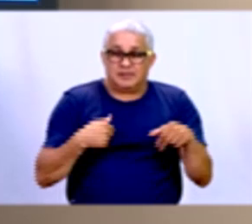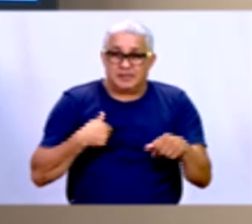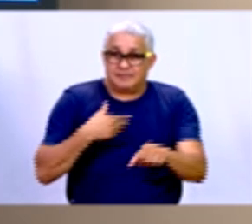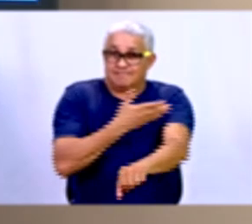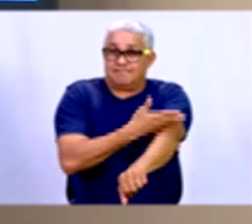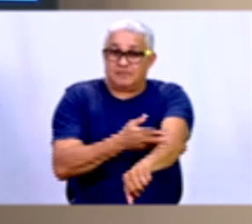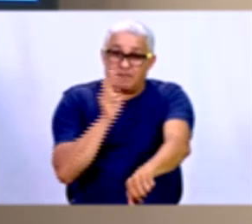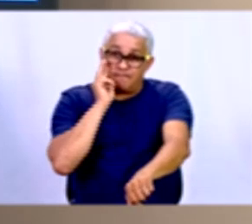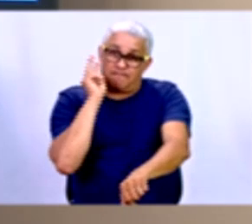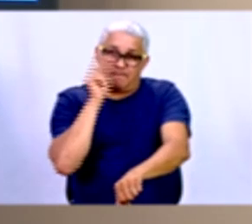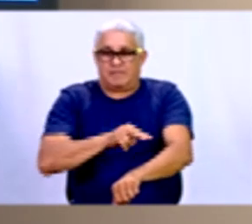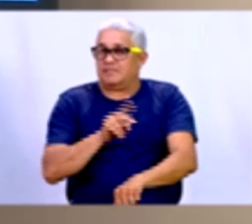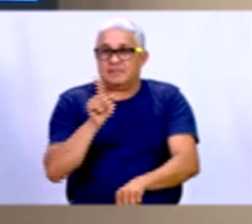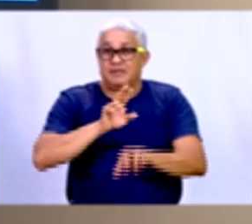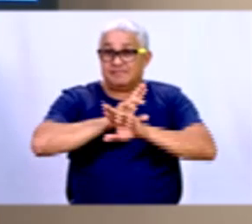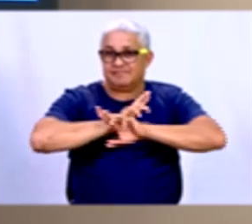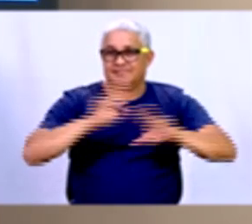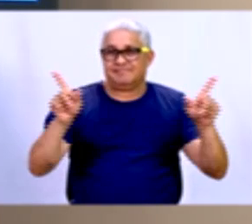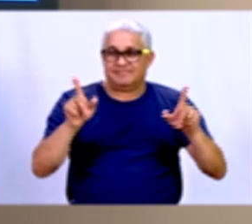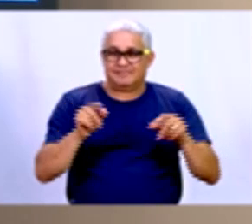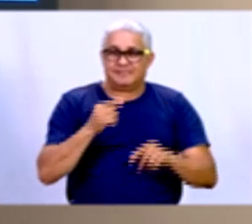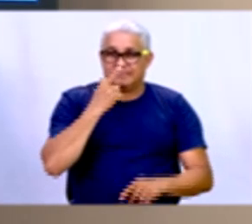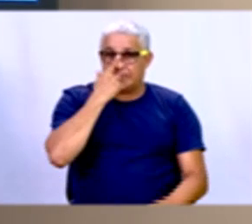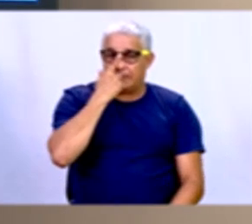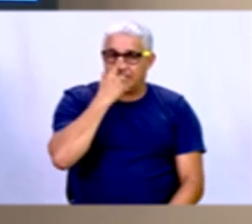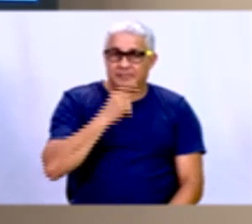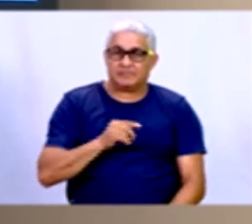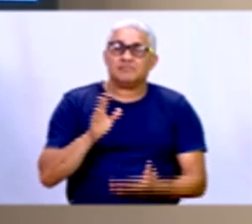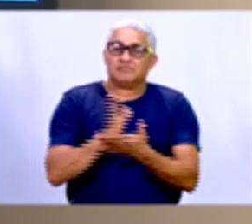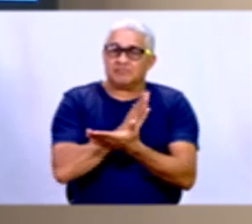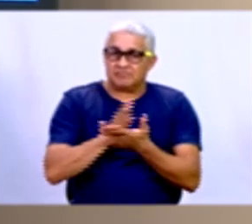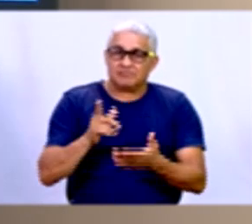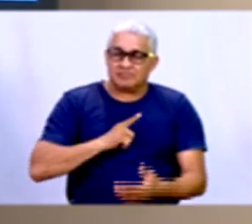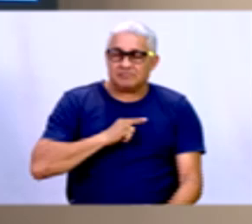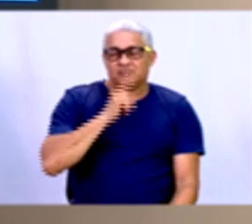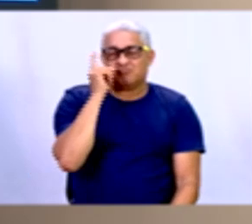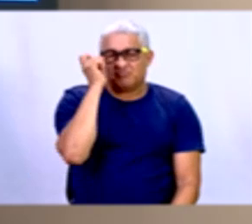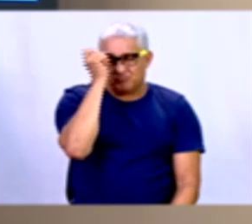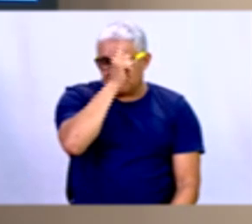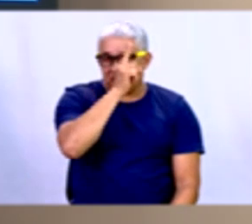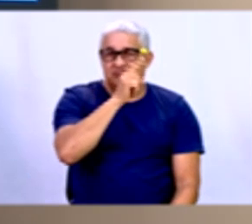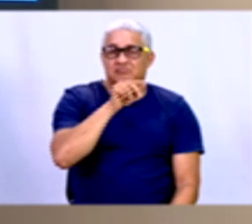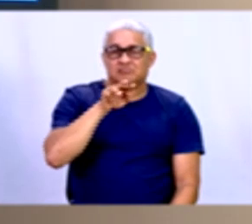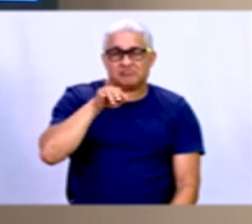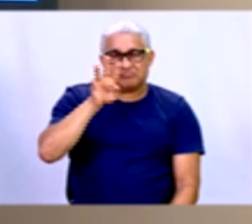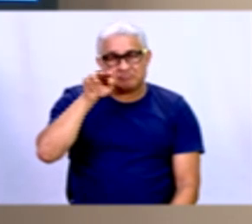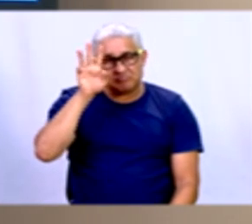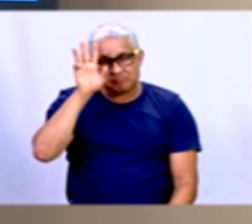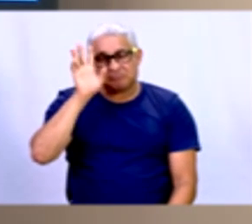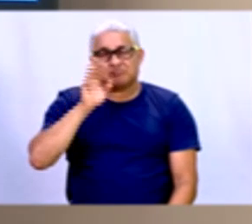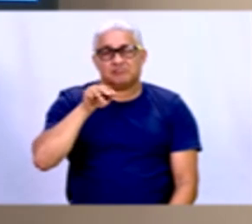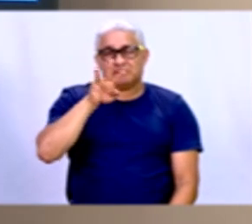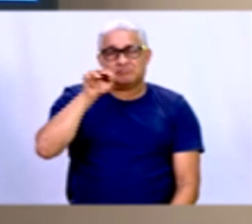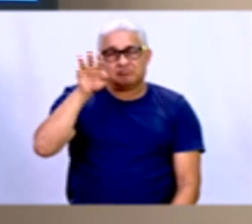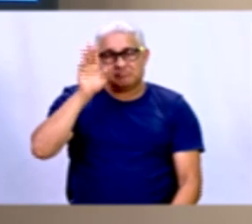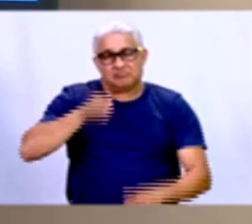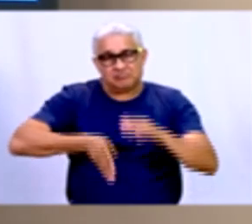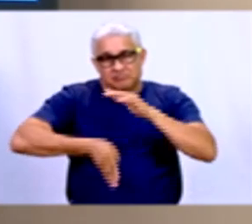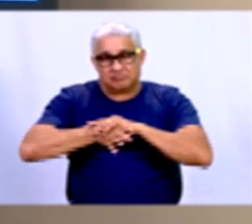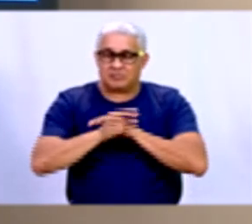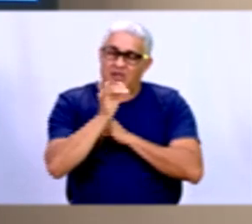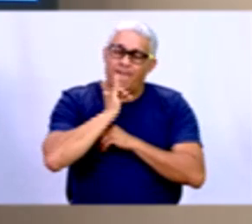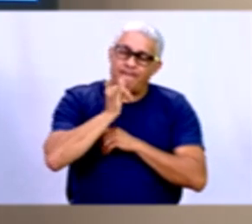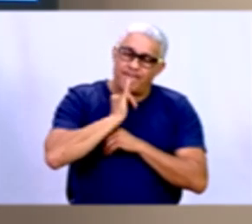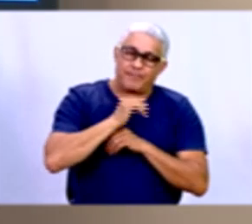costuma ver, né? Então, muitos têm dificuldade em navegar nesses sites. Dá um exemplo para